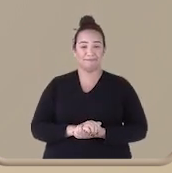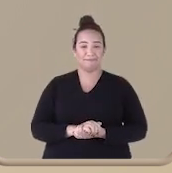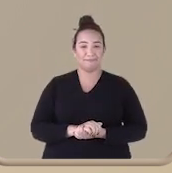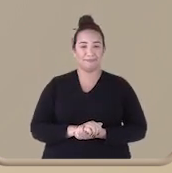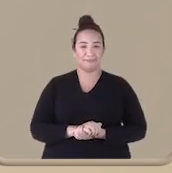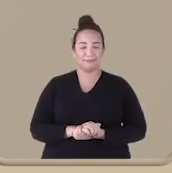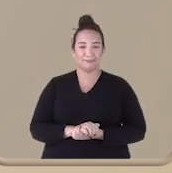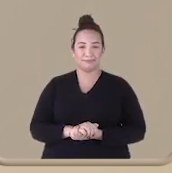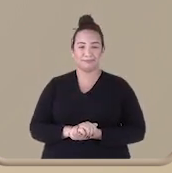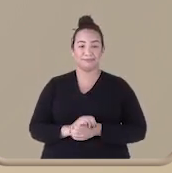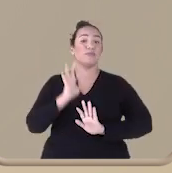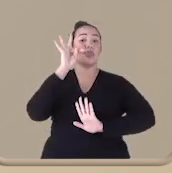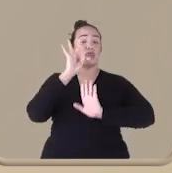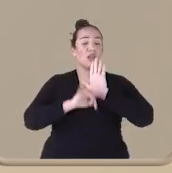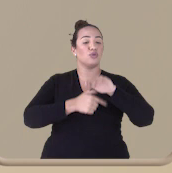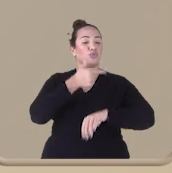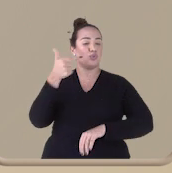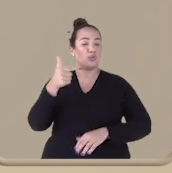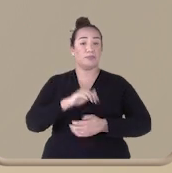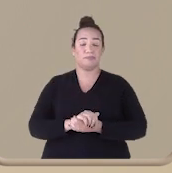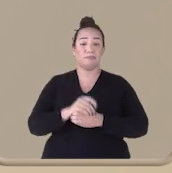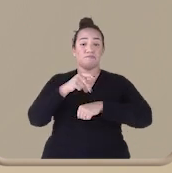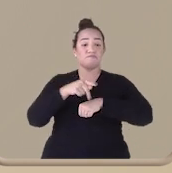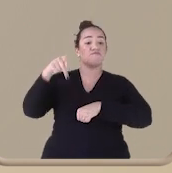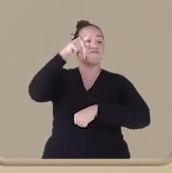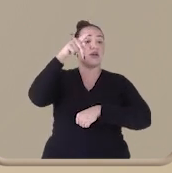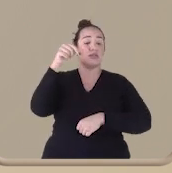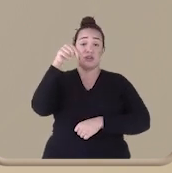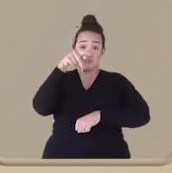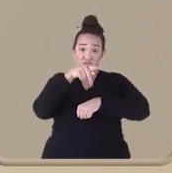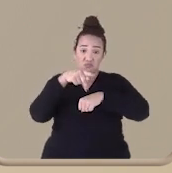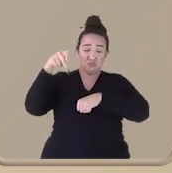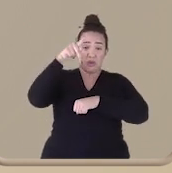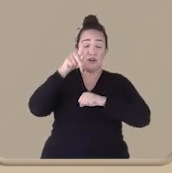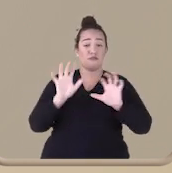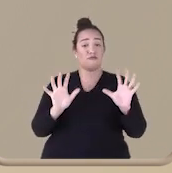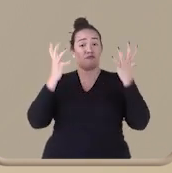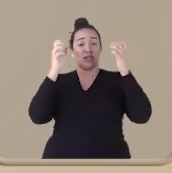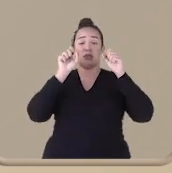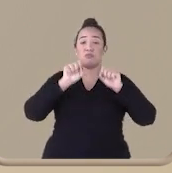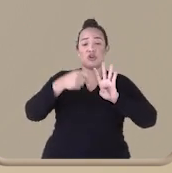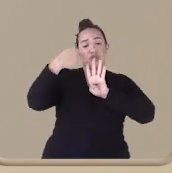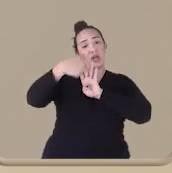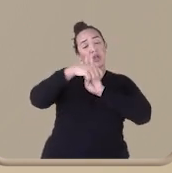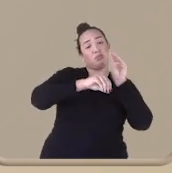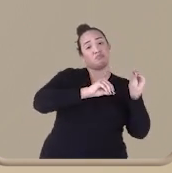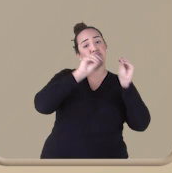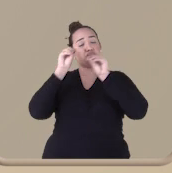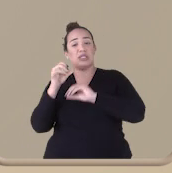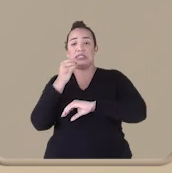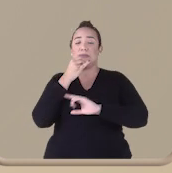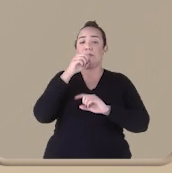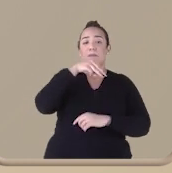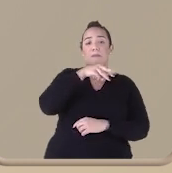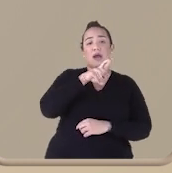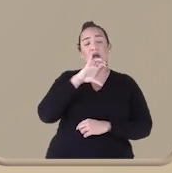Texto 2. Páscoa. A Páscoa é uma festa móvel que costuma